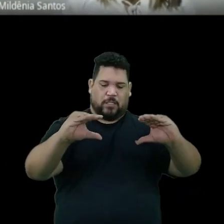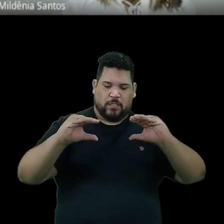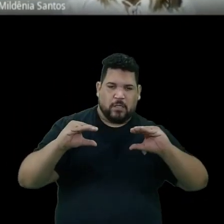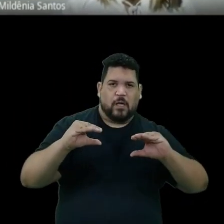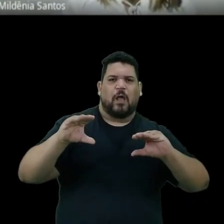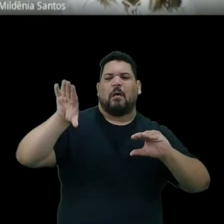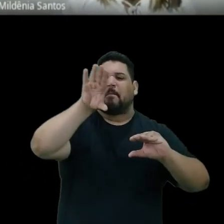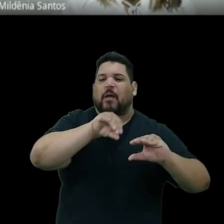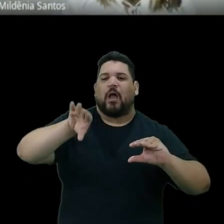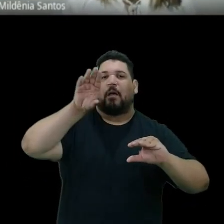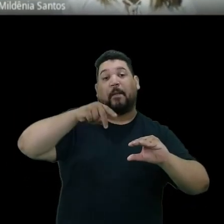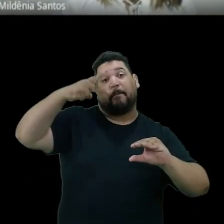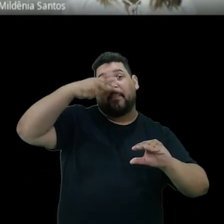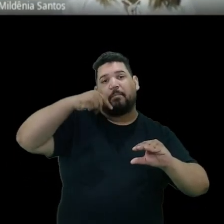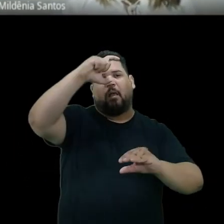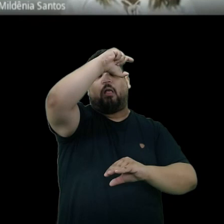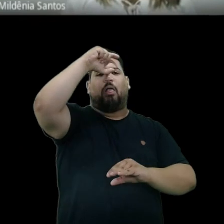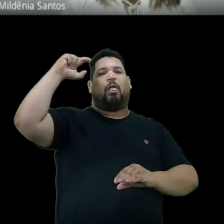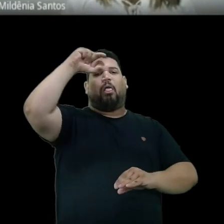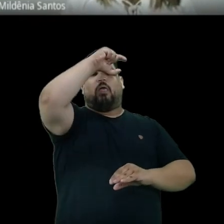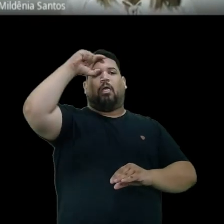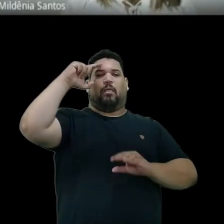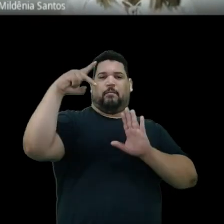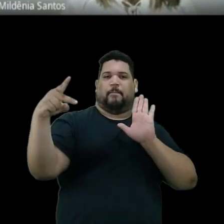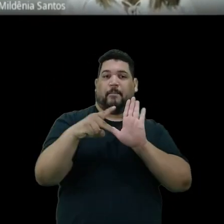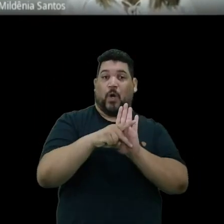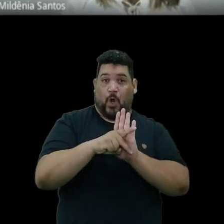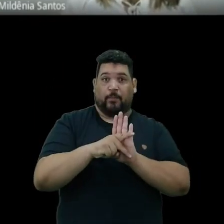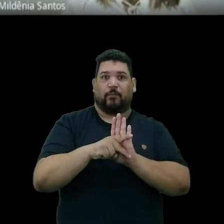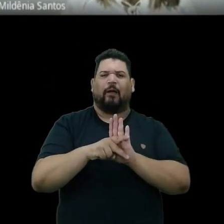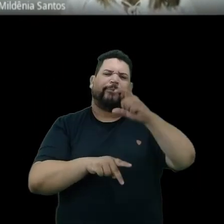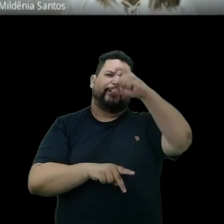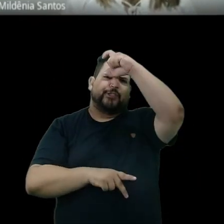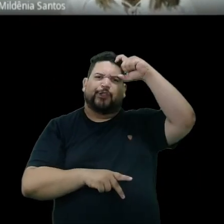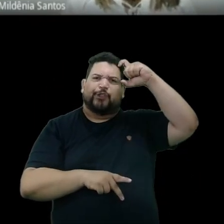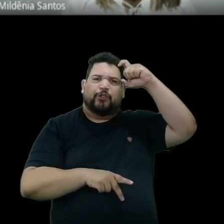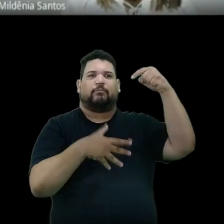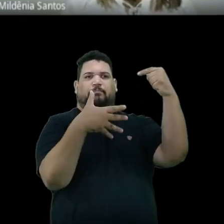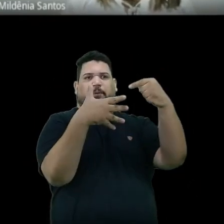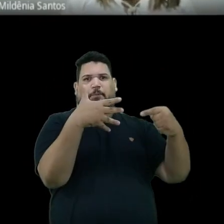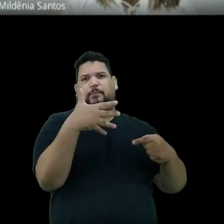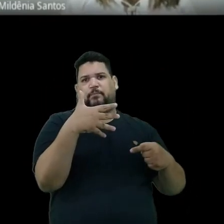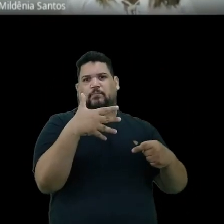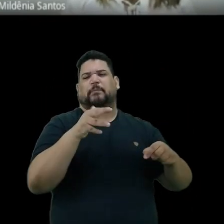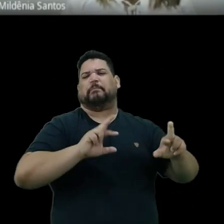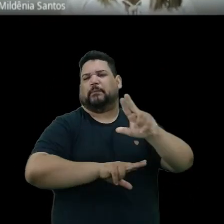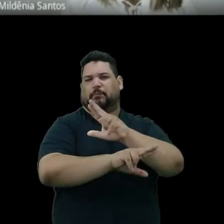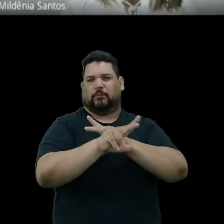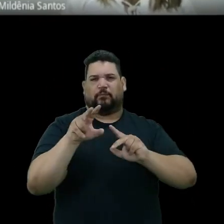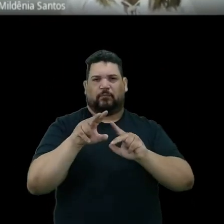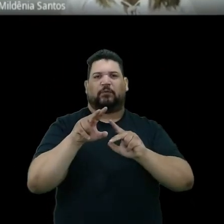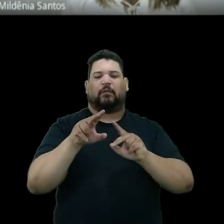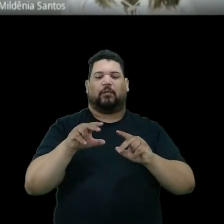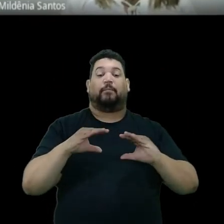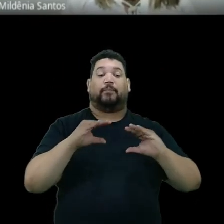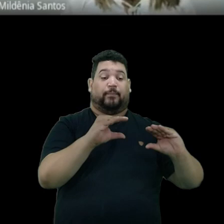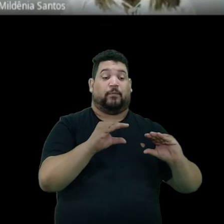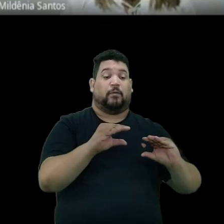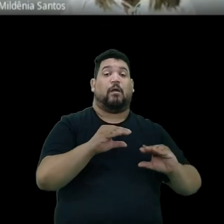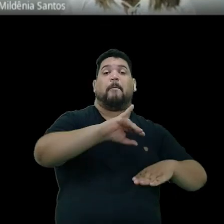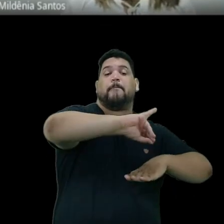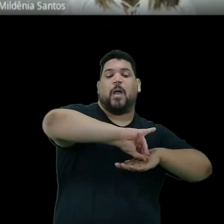e estereotipada. Aí a gente vai ver as estereotipias, aí vai ver alinhar brinquedos, girar objetos,